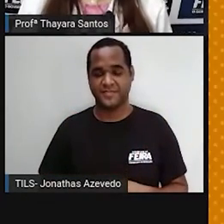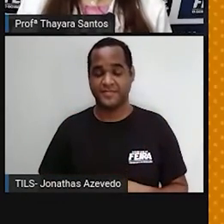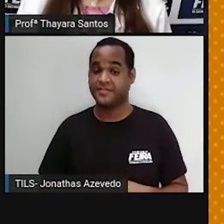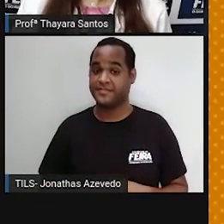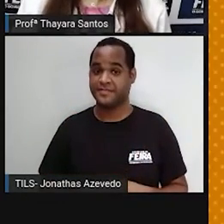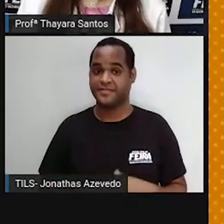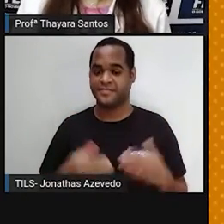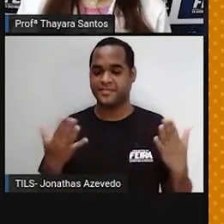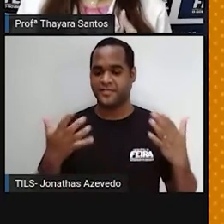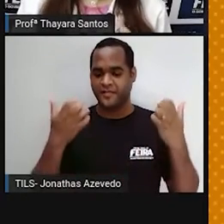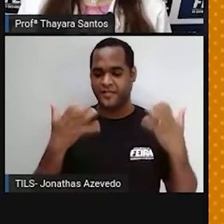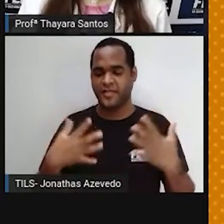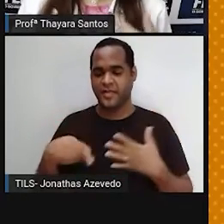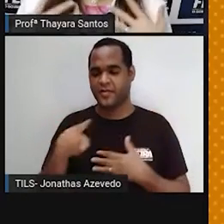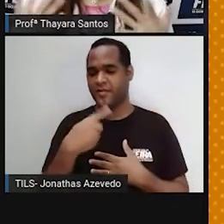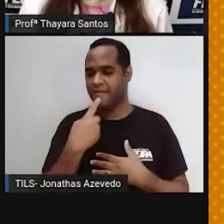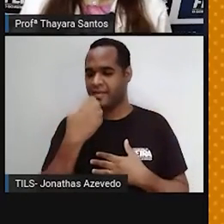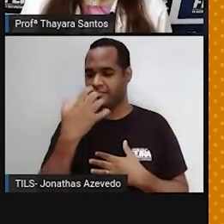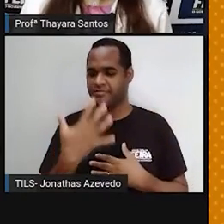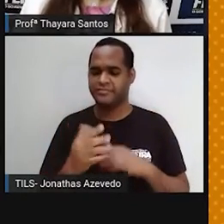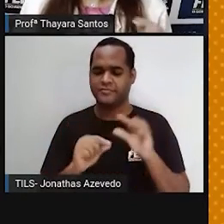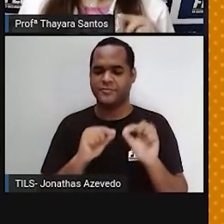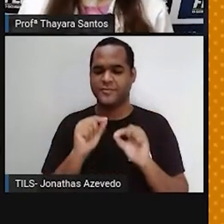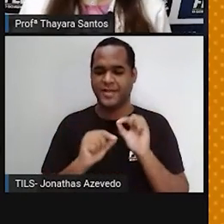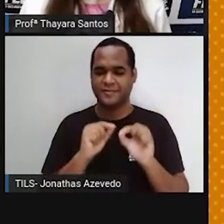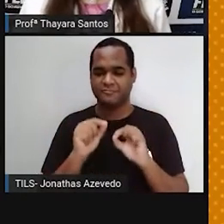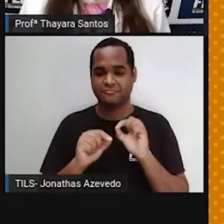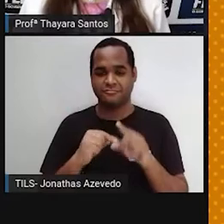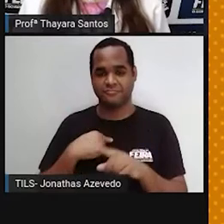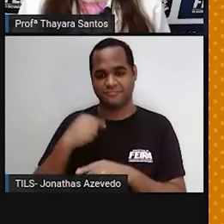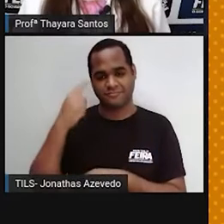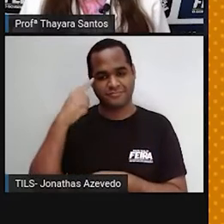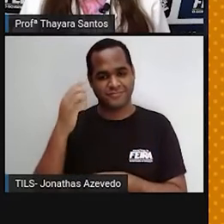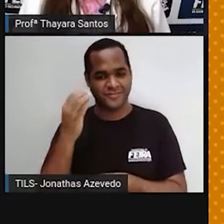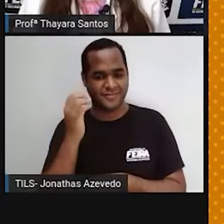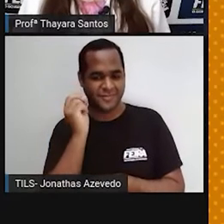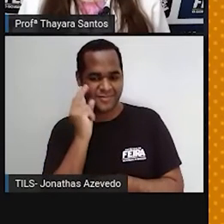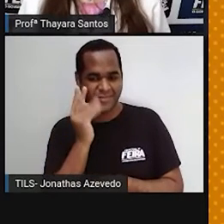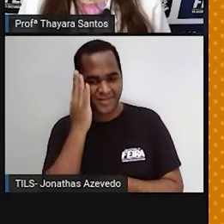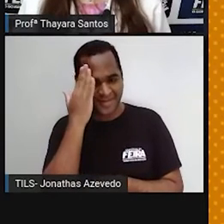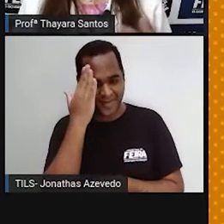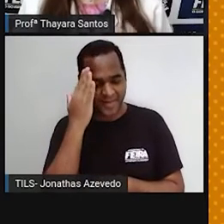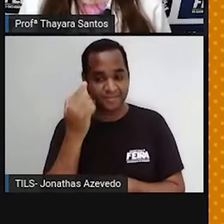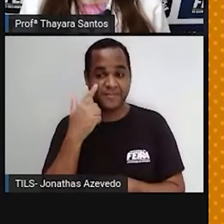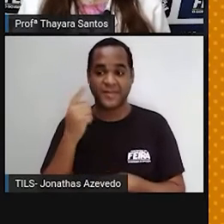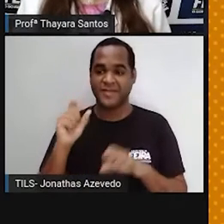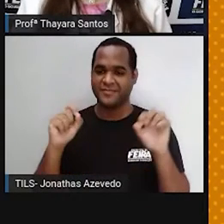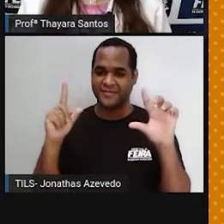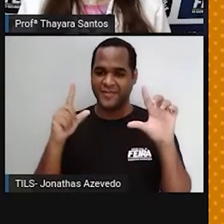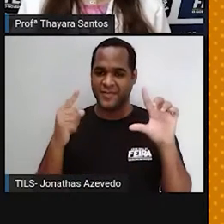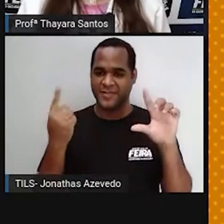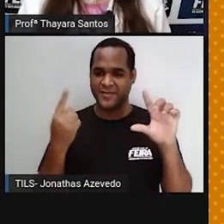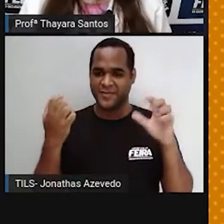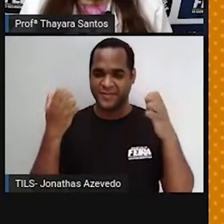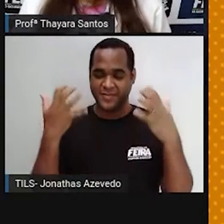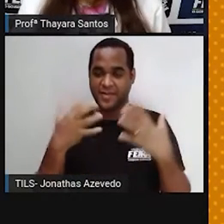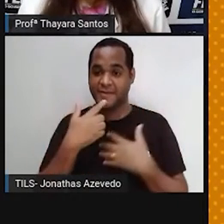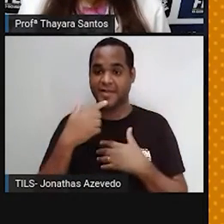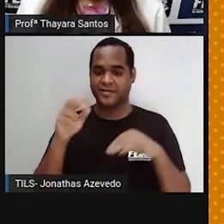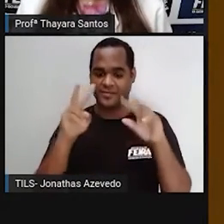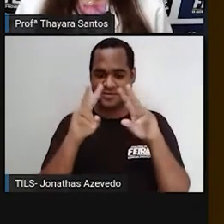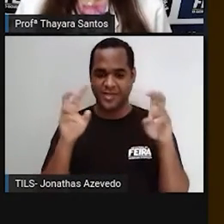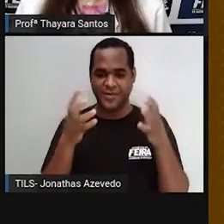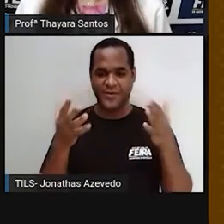E hoje a gente vai falar sobre o quê? Quem é mais esperto já se atentou lá no primeiro slide que eu já botei o tema da nossa